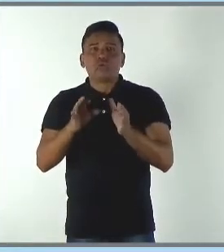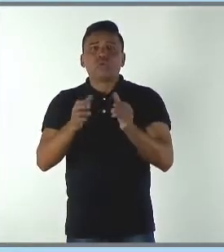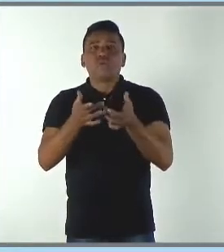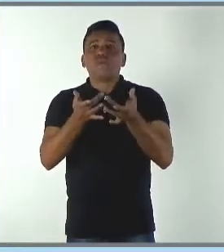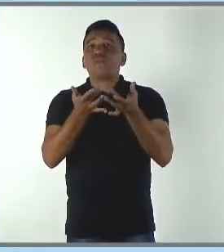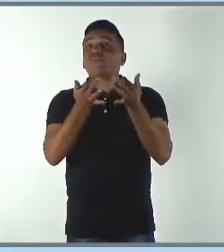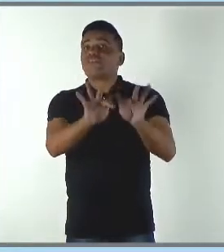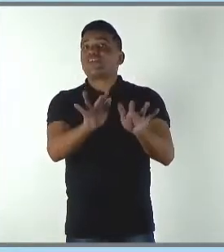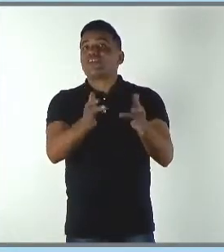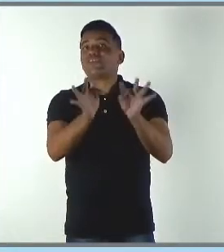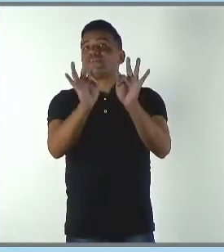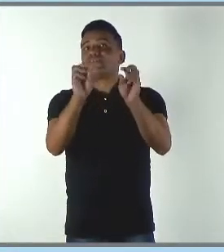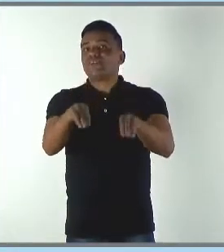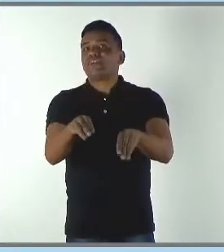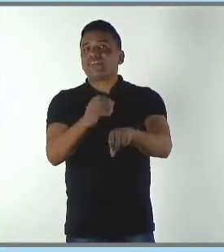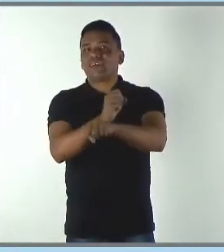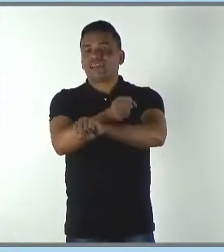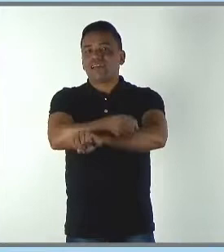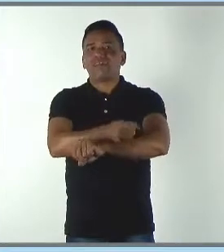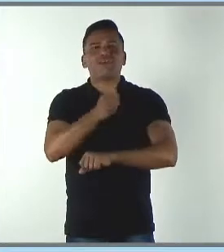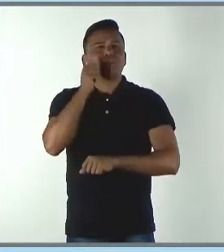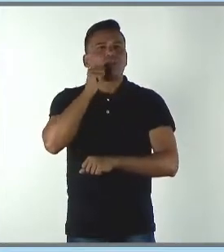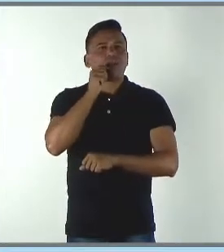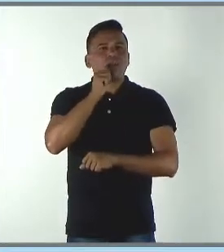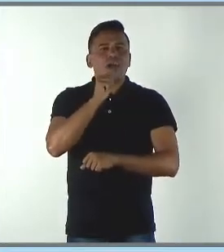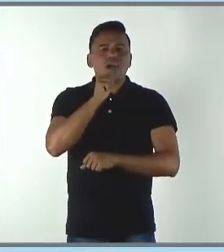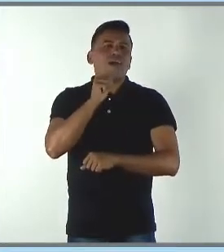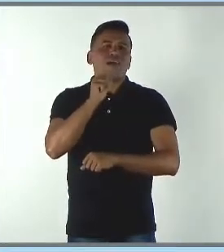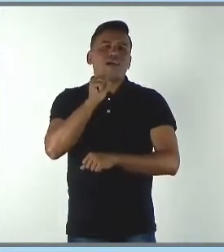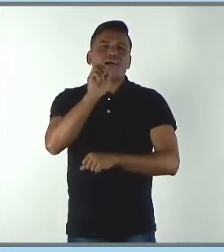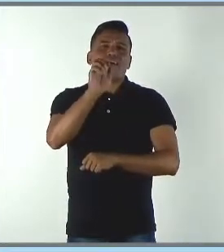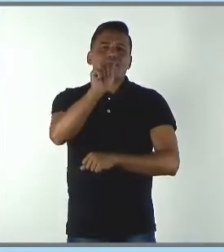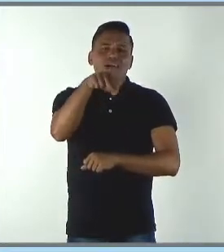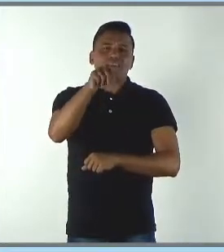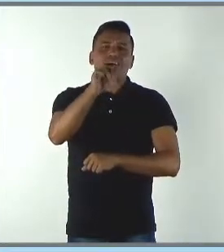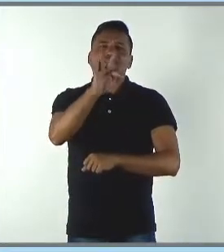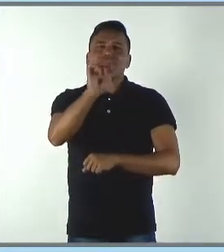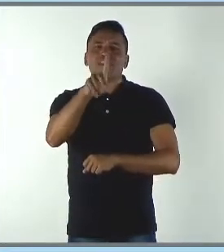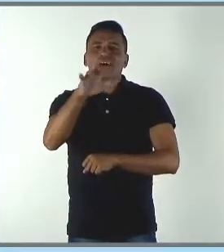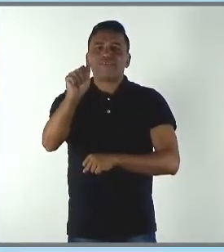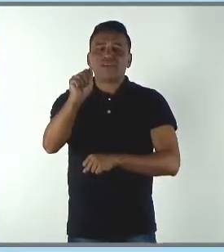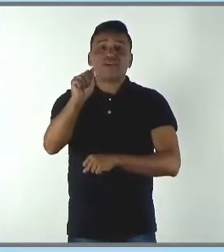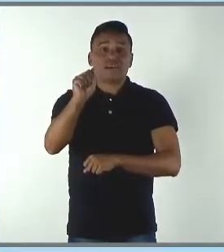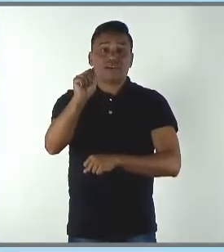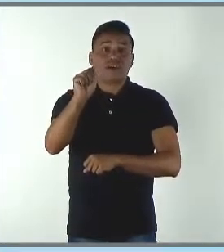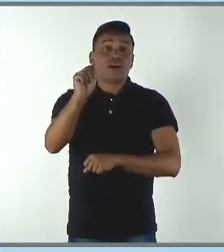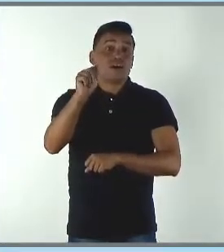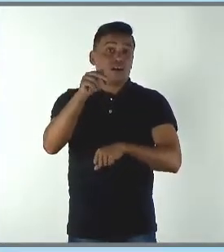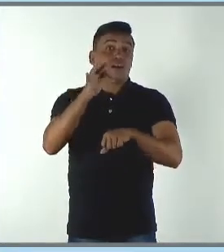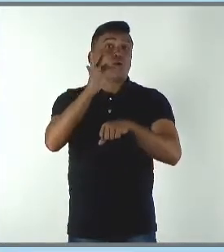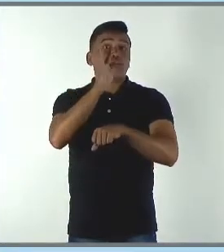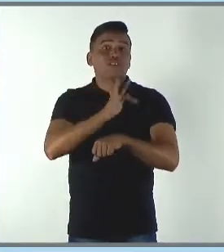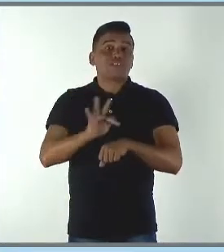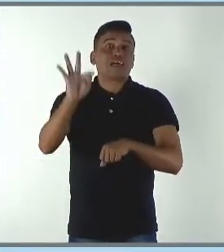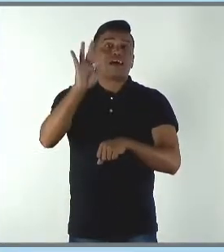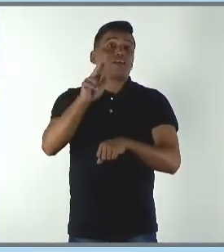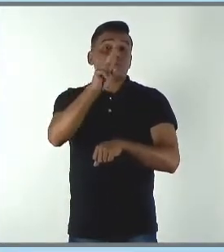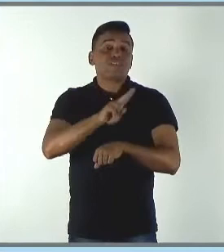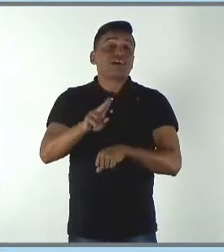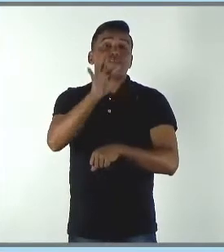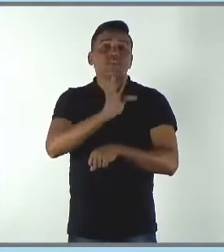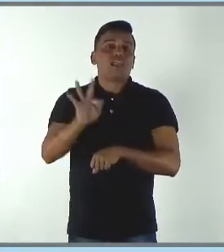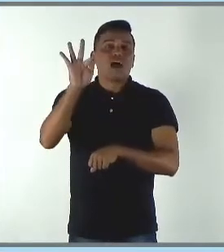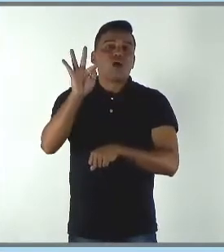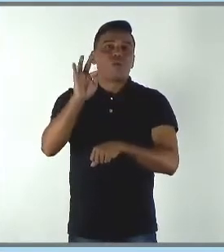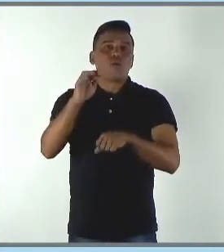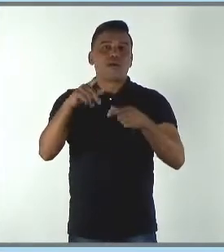professora Ana Flávia Magalhães Pinto, da Universidade Federal de Brasília. Ela tem um extraordinário trabalho sobre a